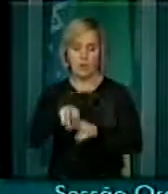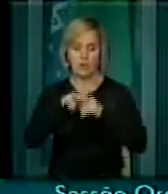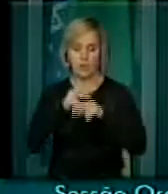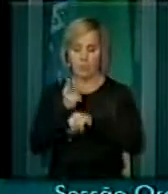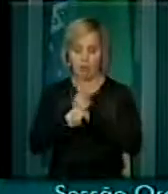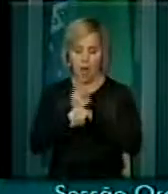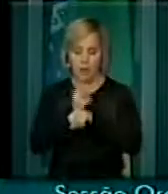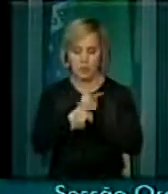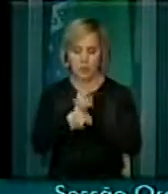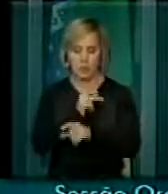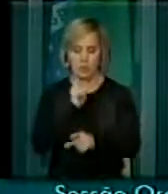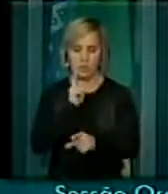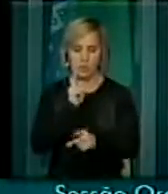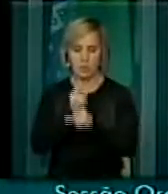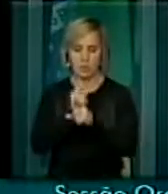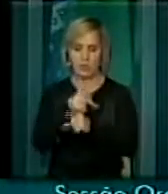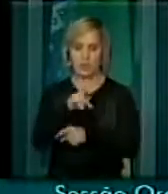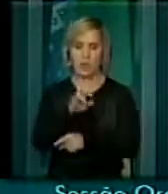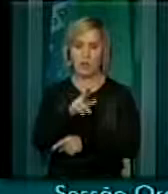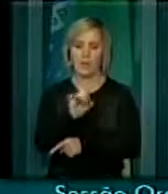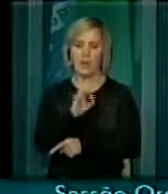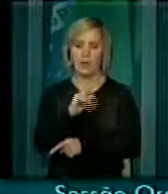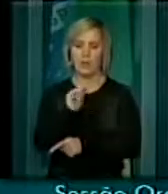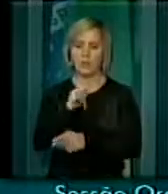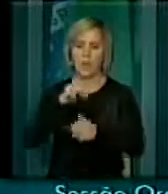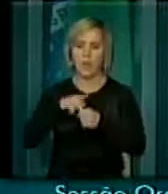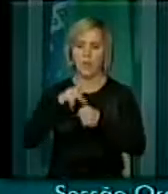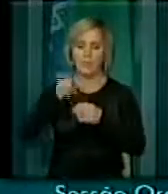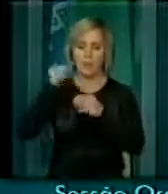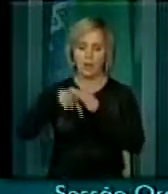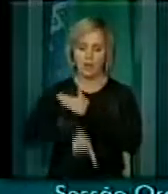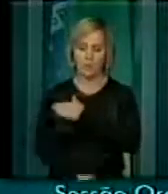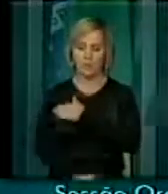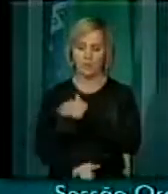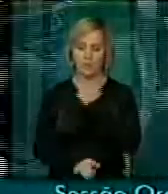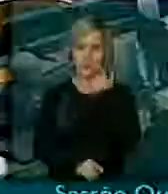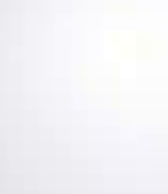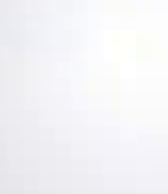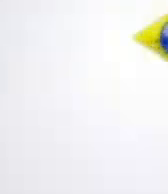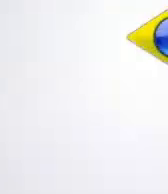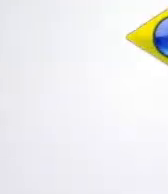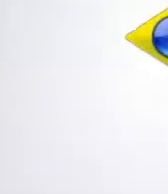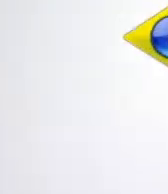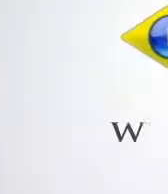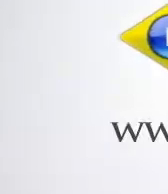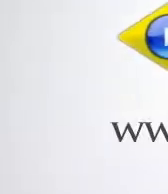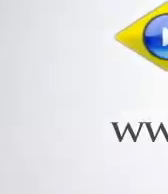dessas imensas jazidas de petróleo descoberta na região do pré-sal. Muito obrigado, senhor presidente.